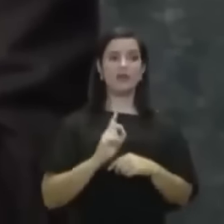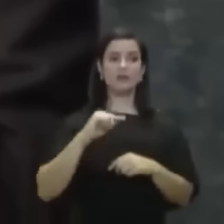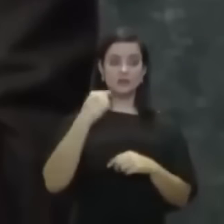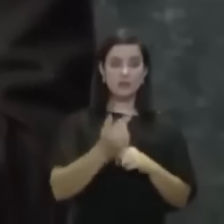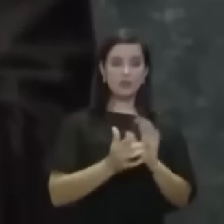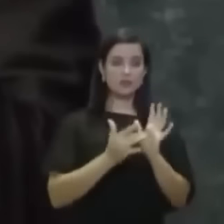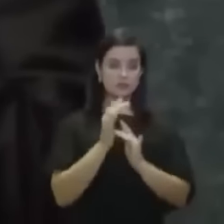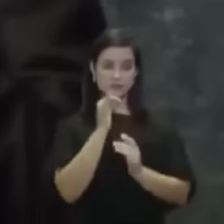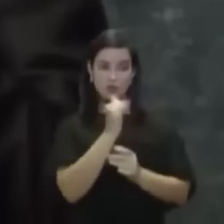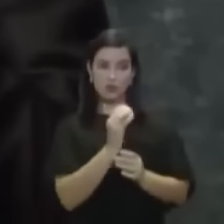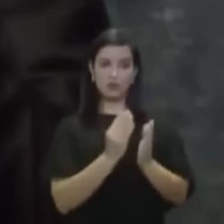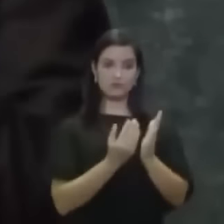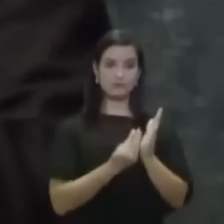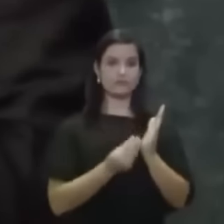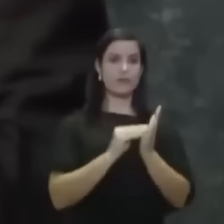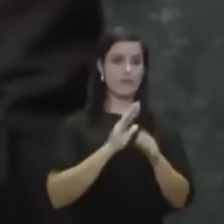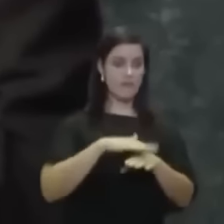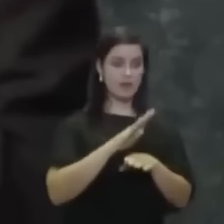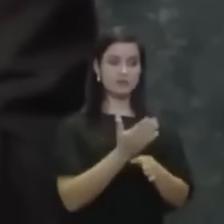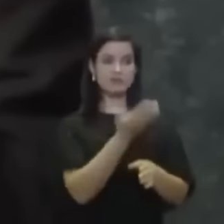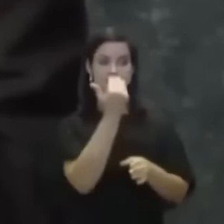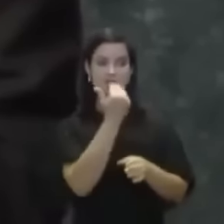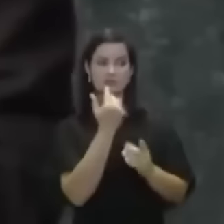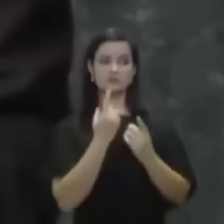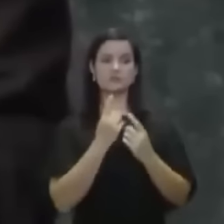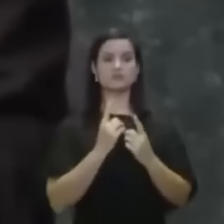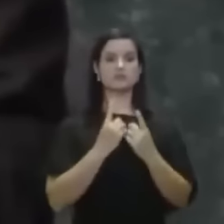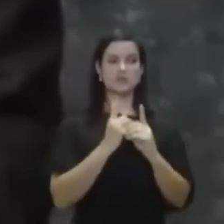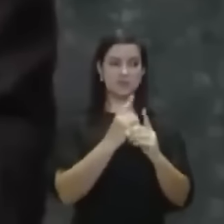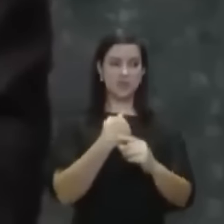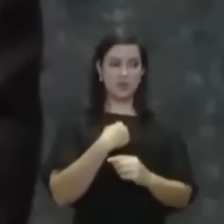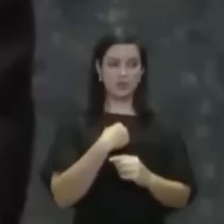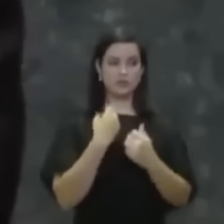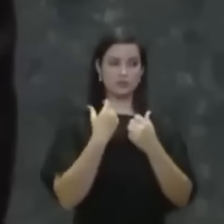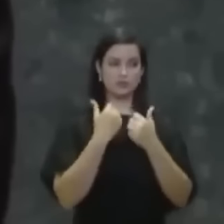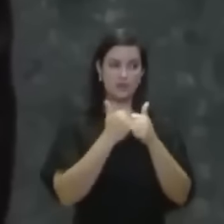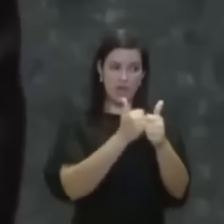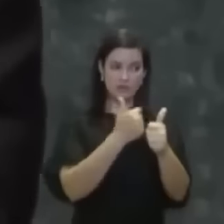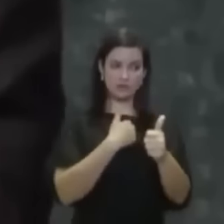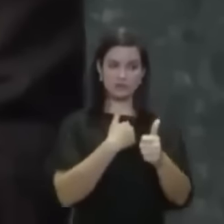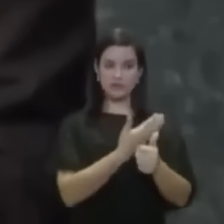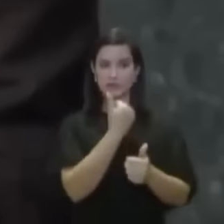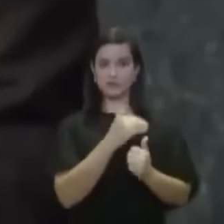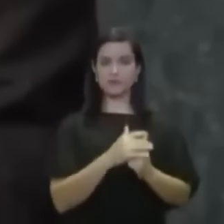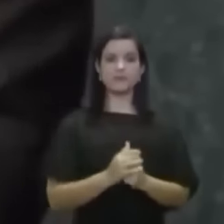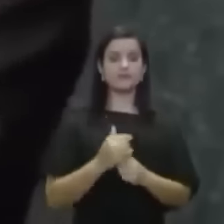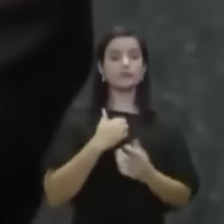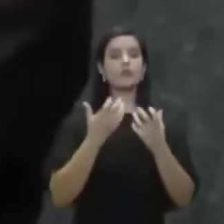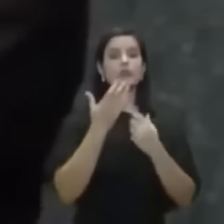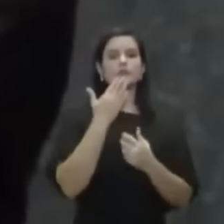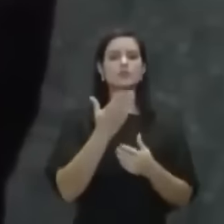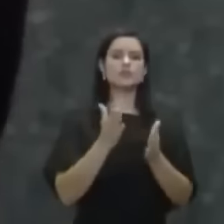falar, acrescentou-lhe: segue-me. Amém. Eu quero pedir permissão a vocês para